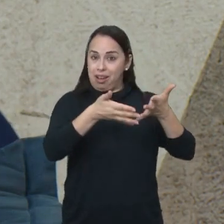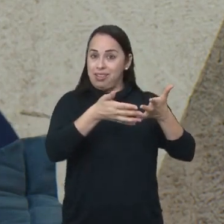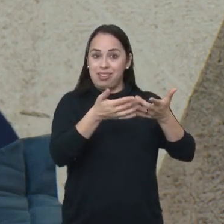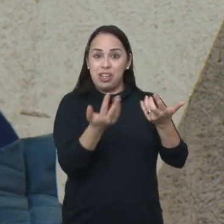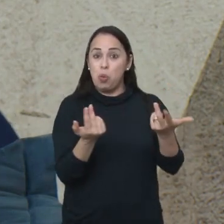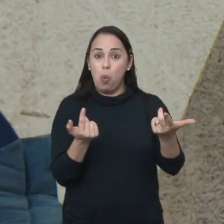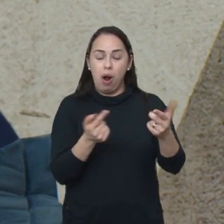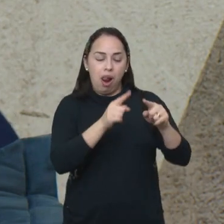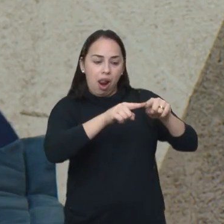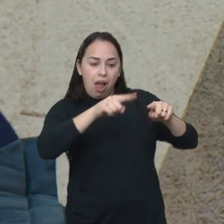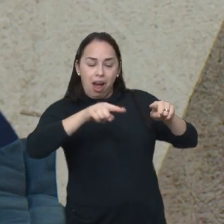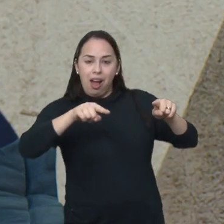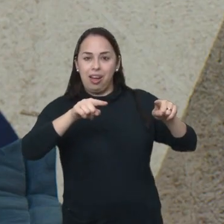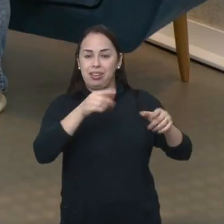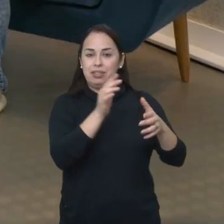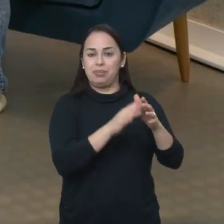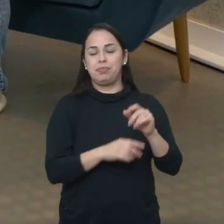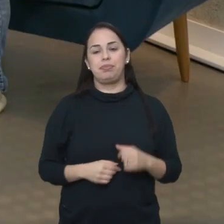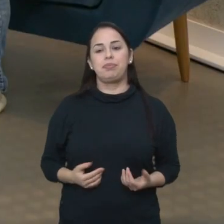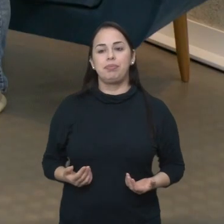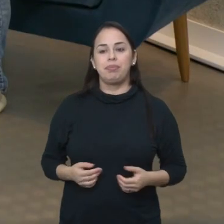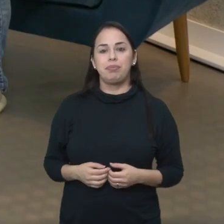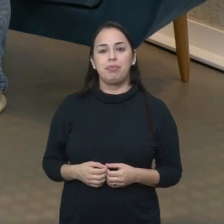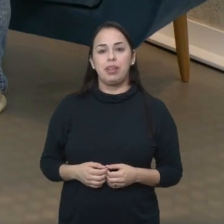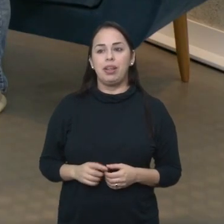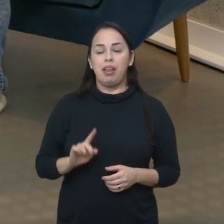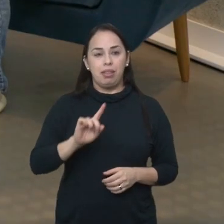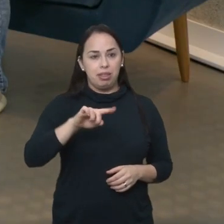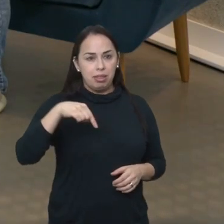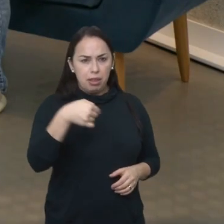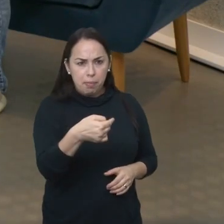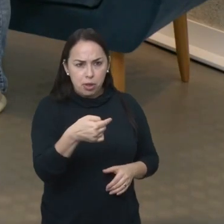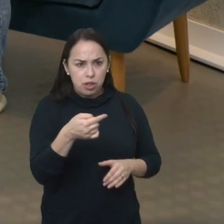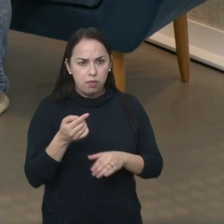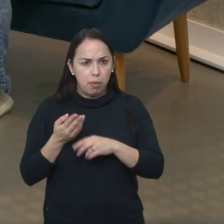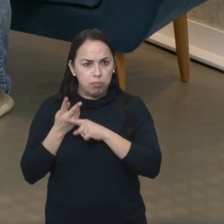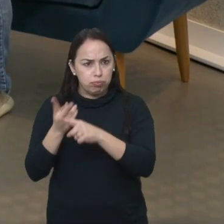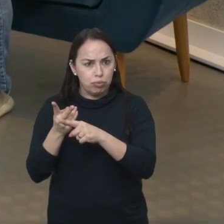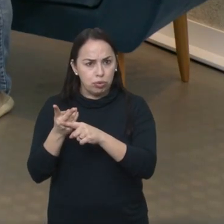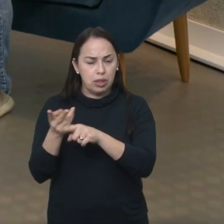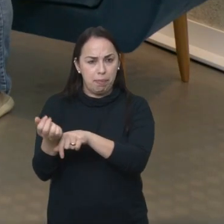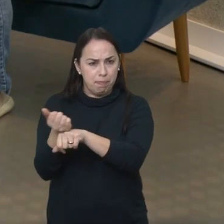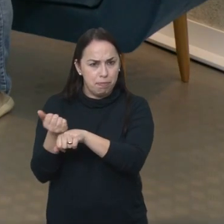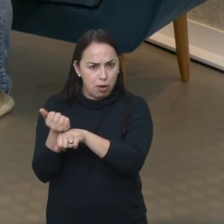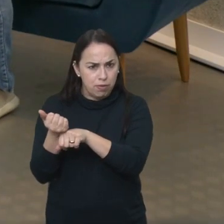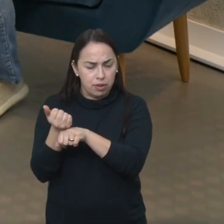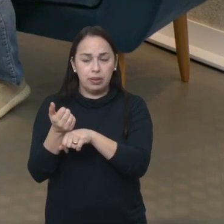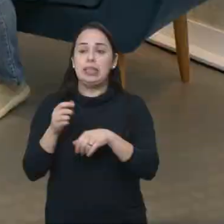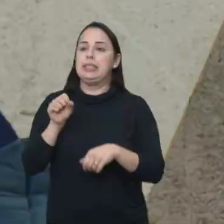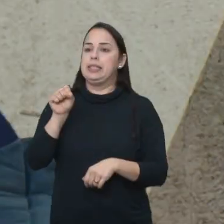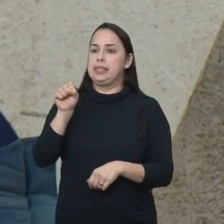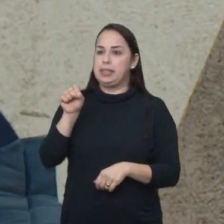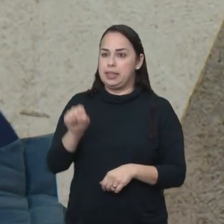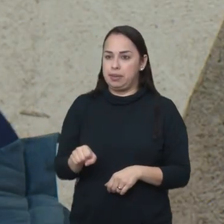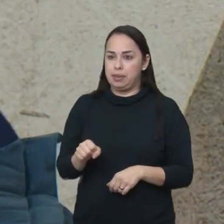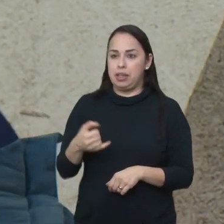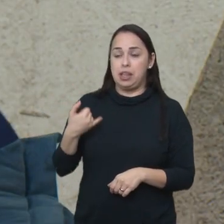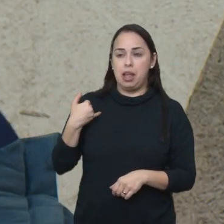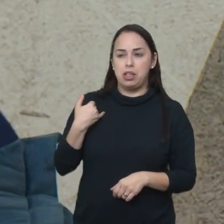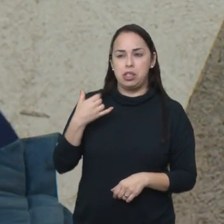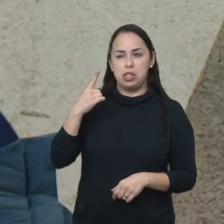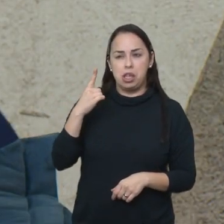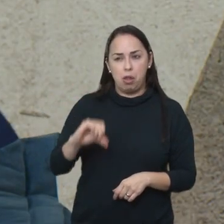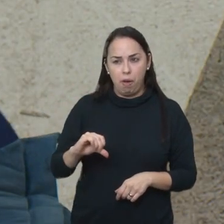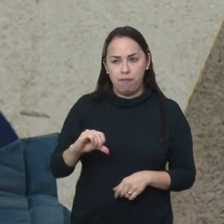ter a mesma velocidade. É bem parecida. E aí depois você foi procurar especialização, depois de grande? Sim, quando eu tinha